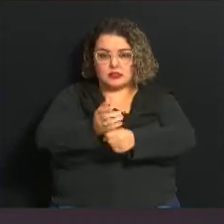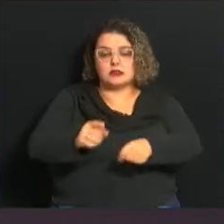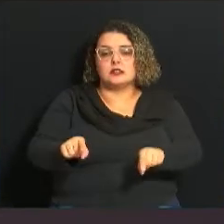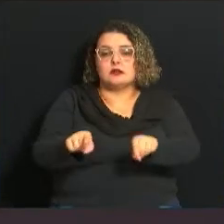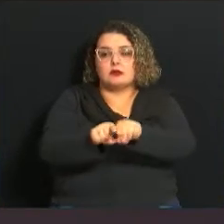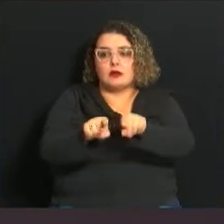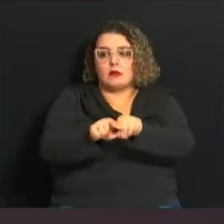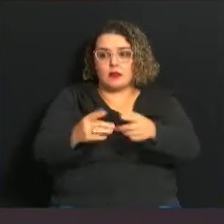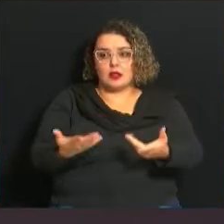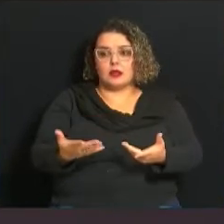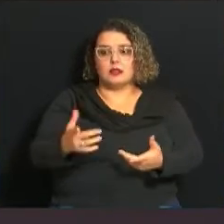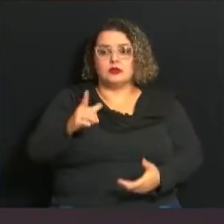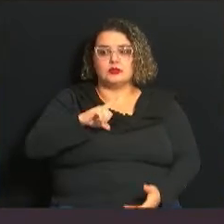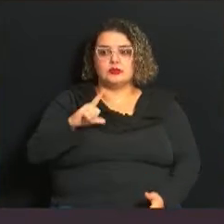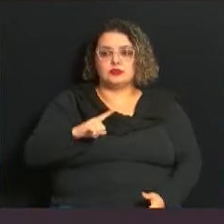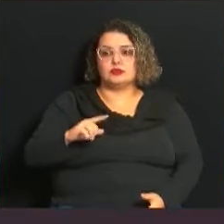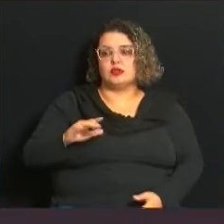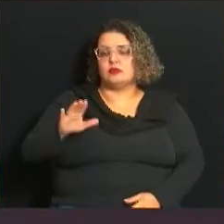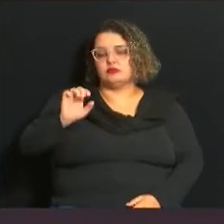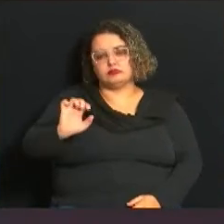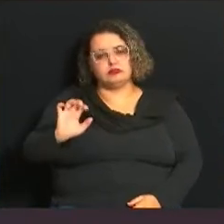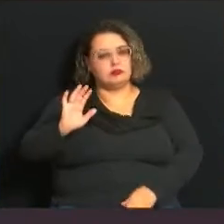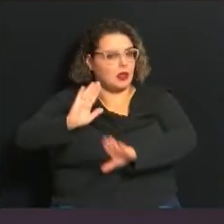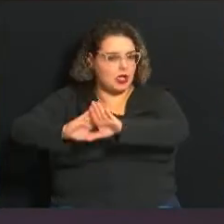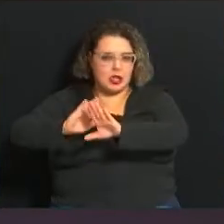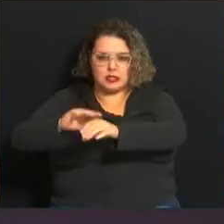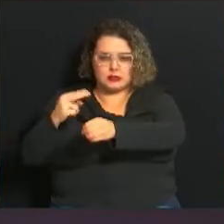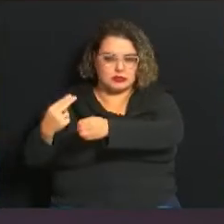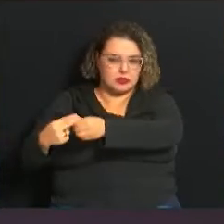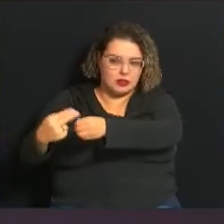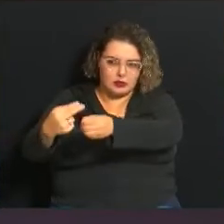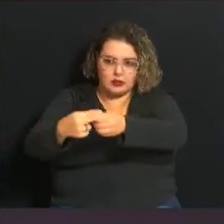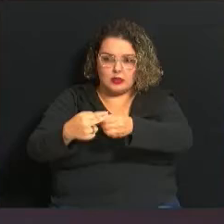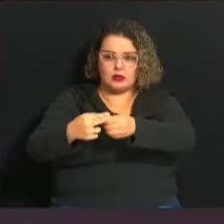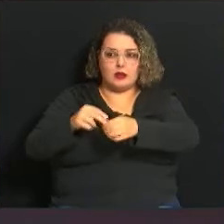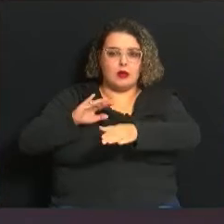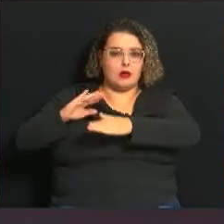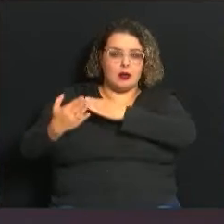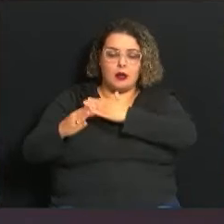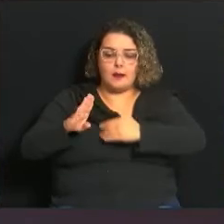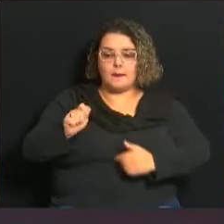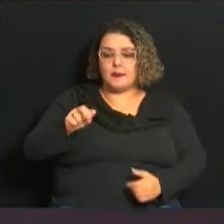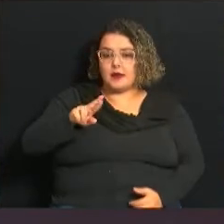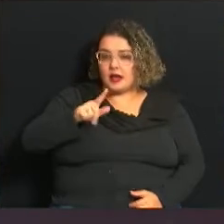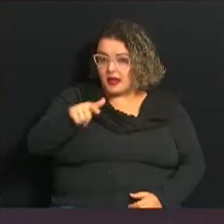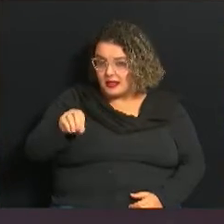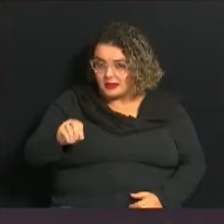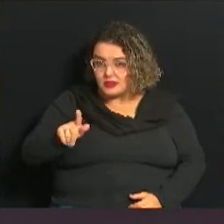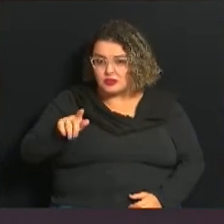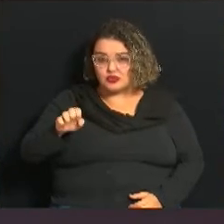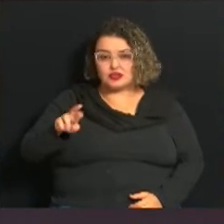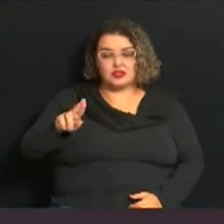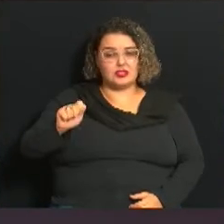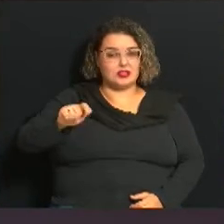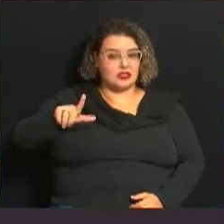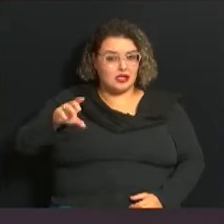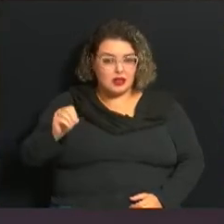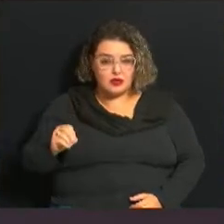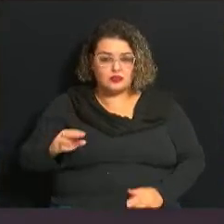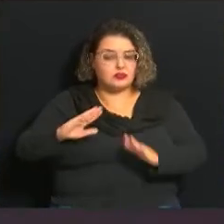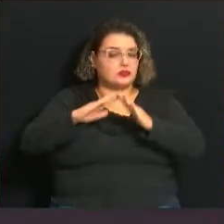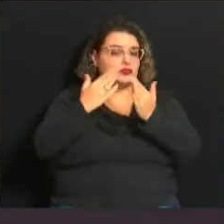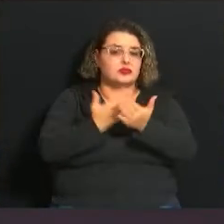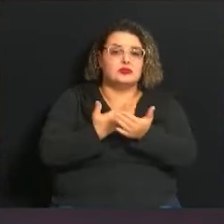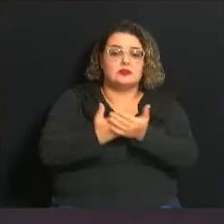disso. Tivemos ação na Unicamp, ação num bar em Barão Geraldo, ação em escola, inclusive aterrorizando pais,